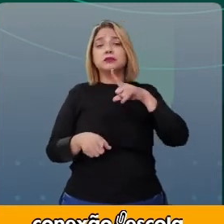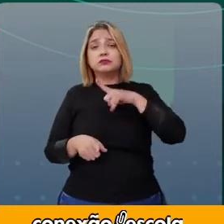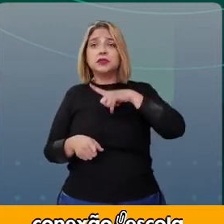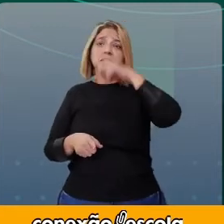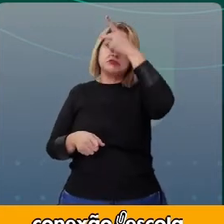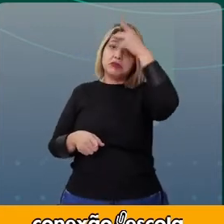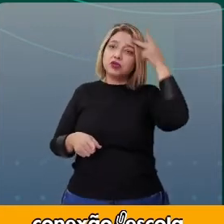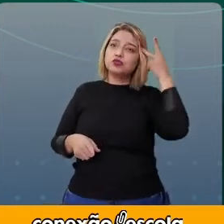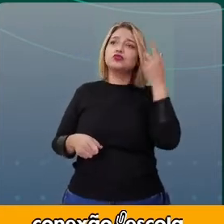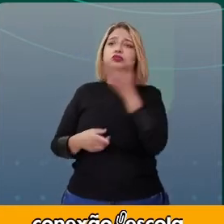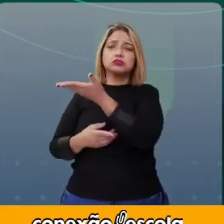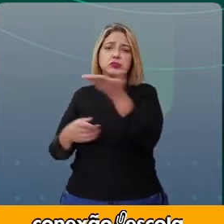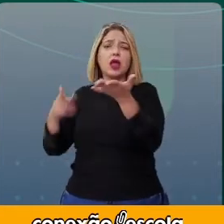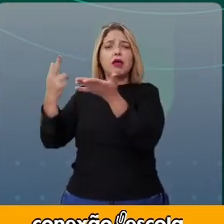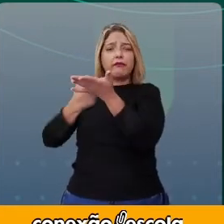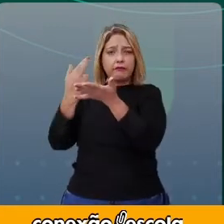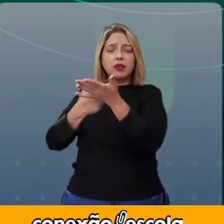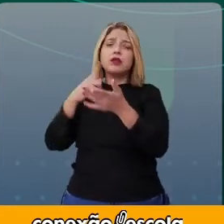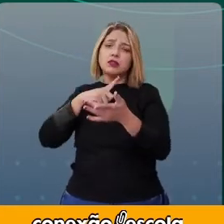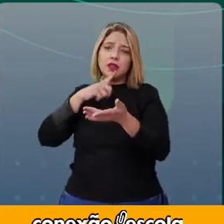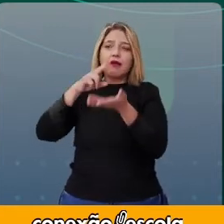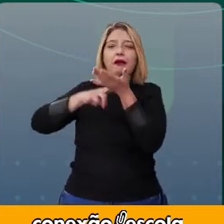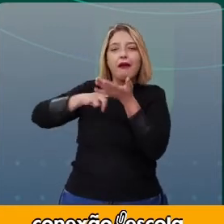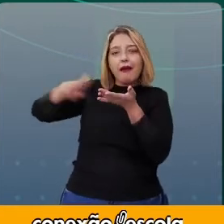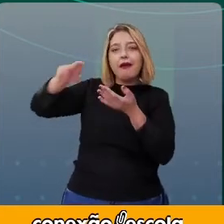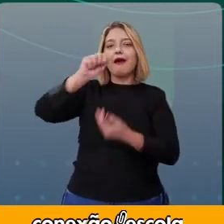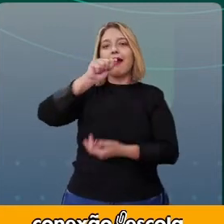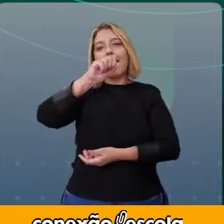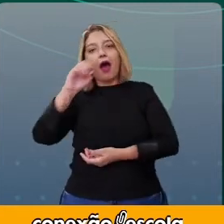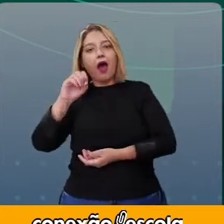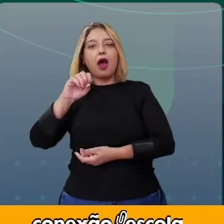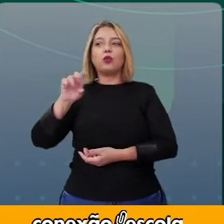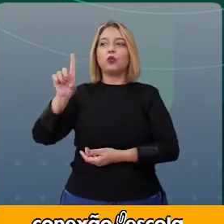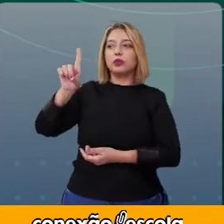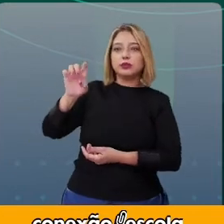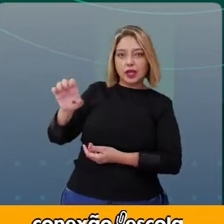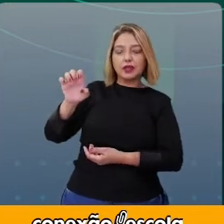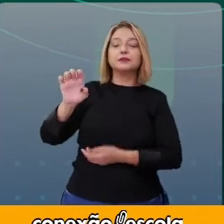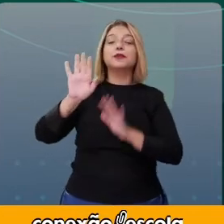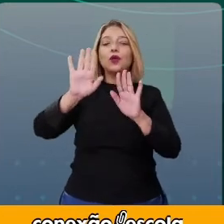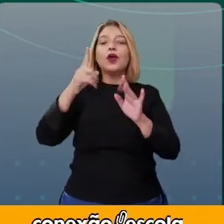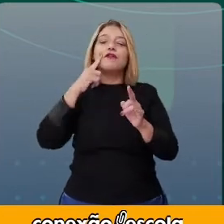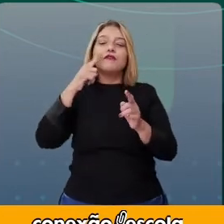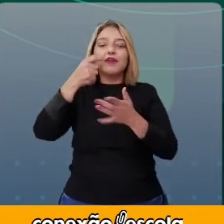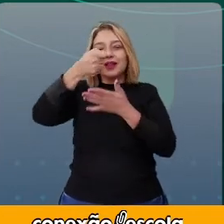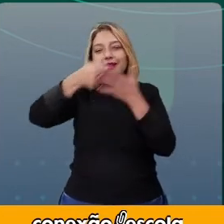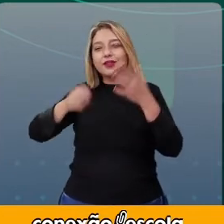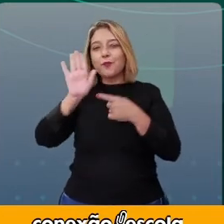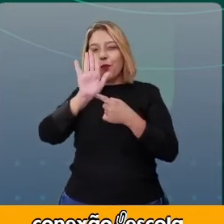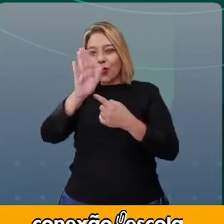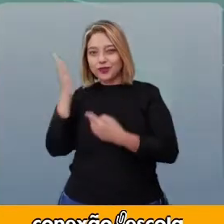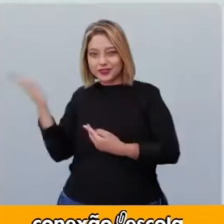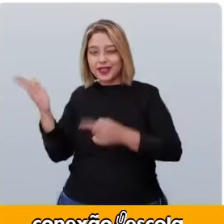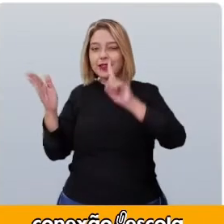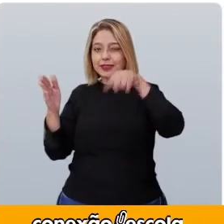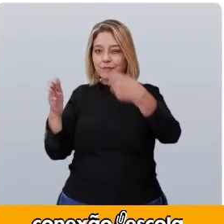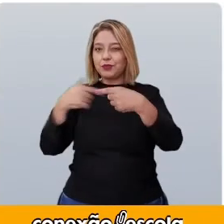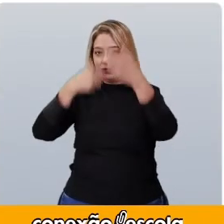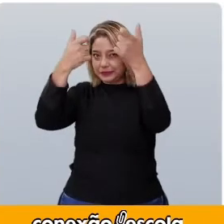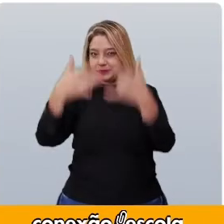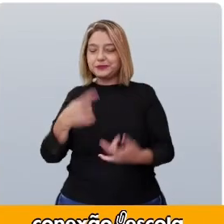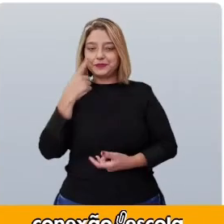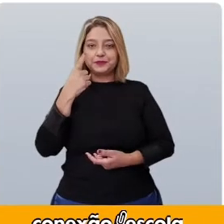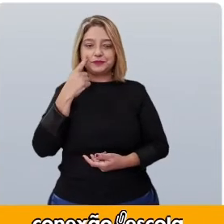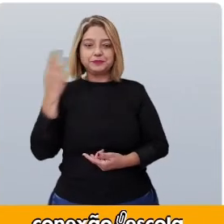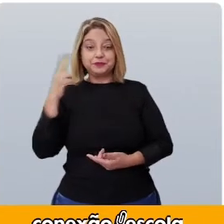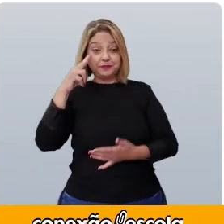editorial também. Vamos ler aqui um trechinho de um texto e vamos estudar um pouquinho a respeito dele na sequência. Leia